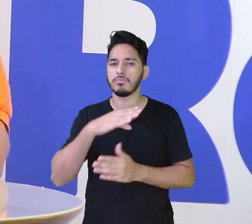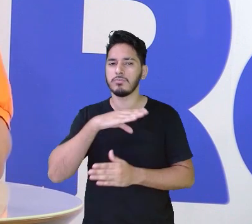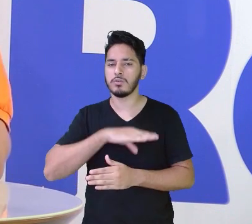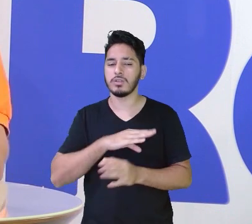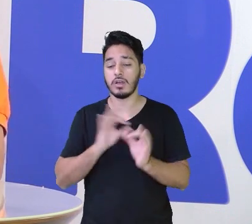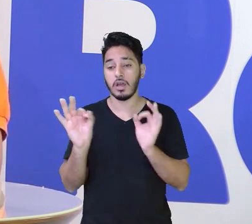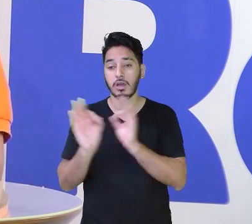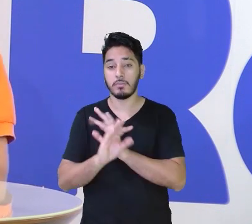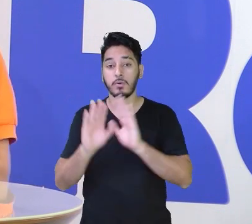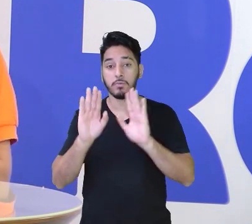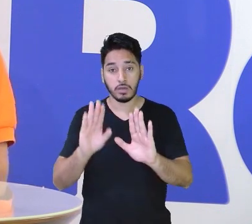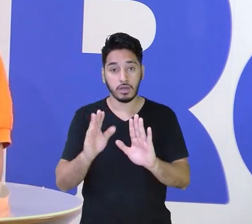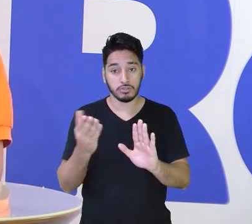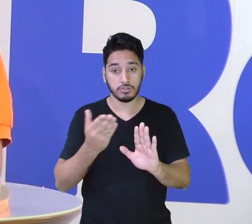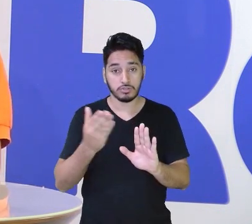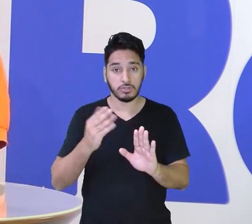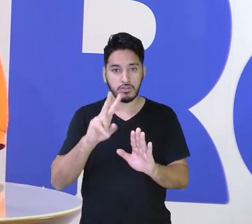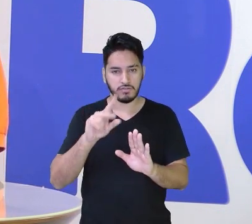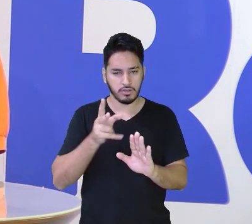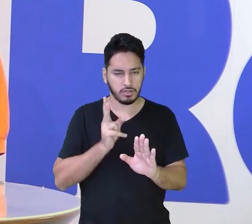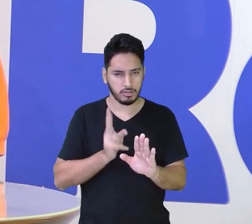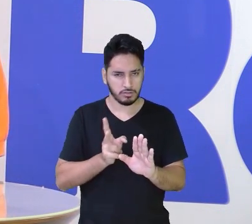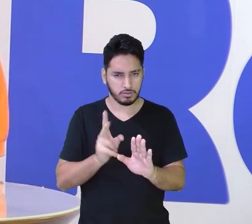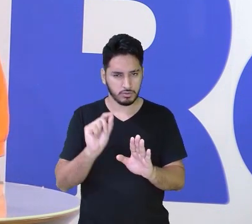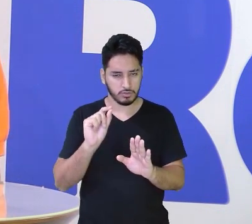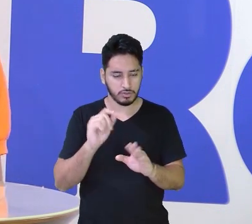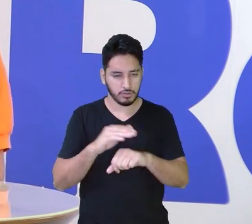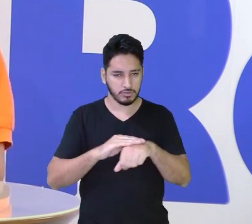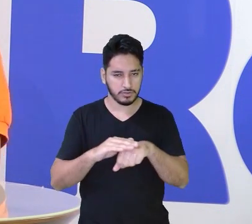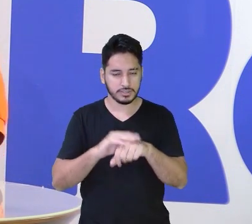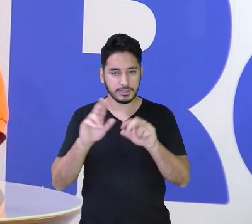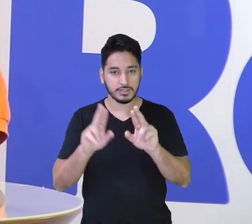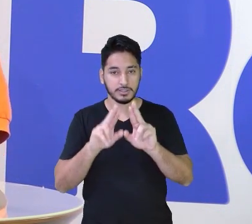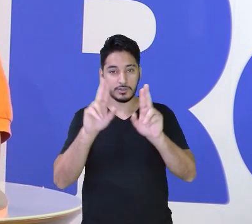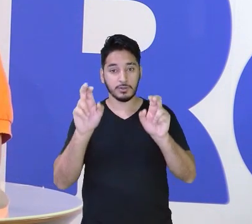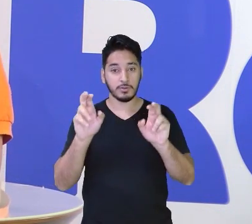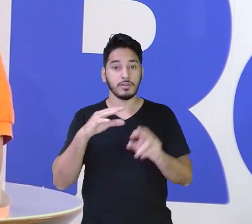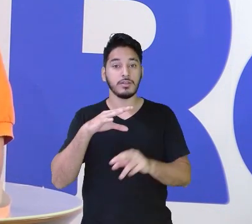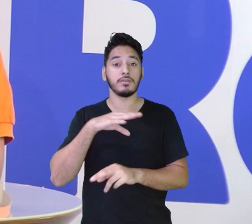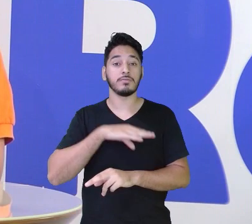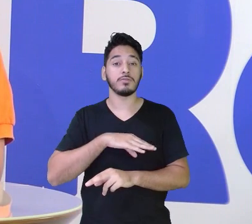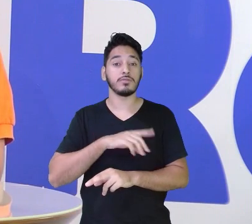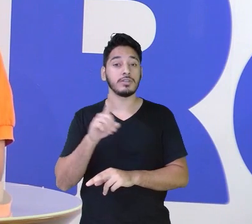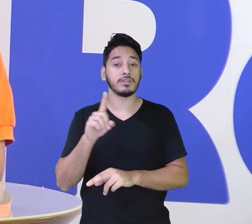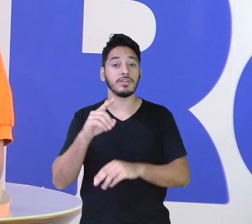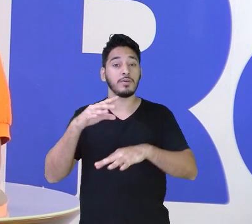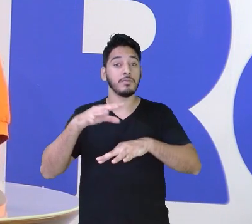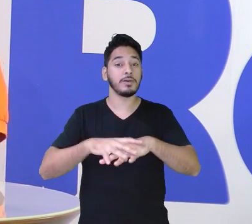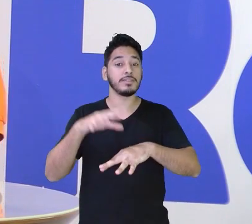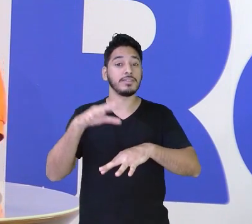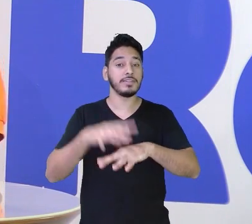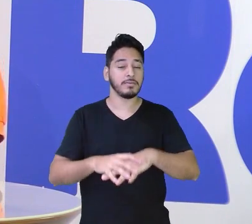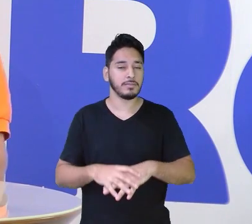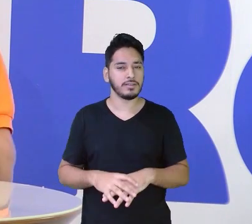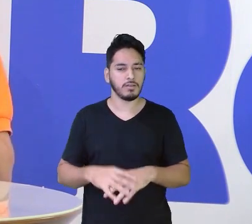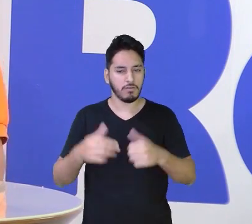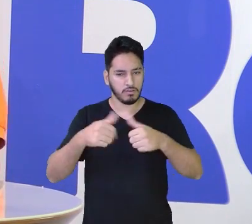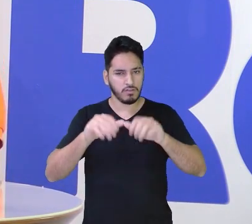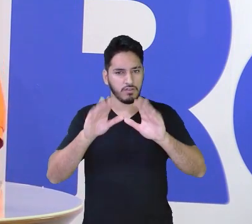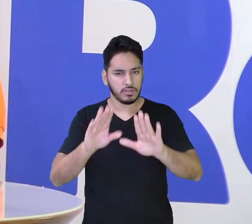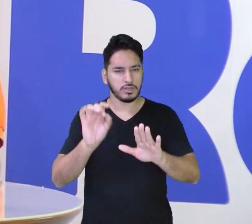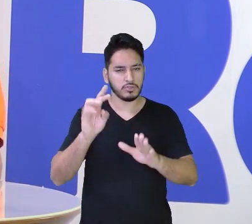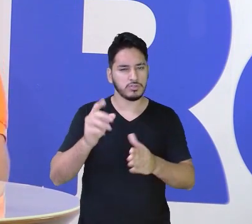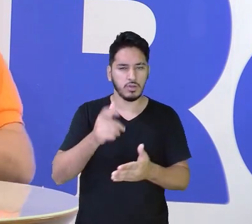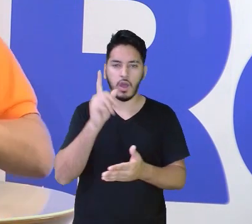fim, mas daqui a pouco a gente vai conversar um pouco sobre matemática. Então não sai daí, só vai